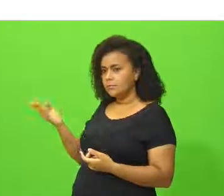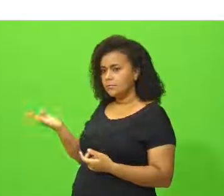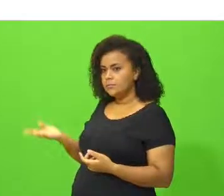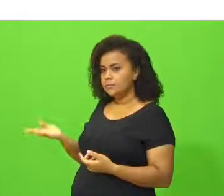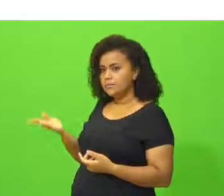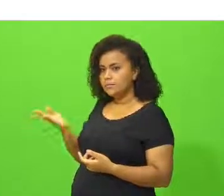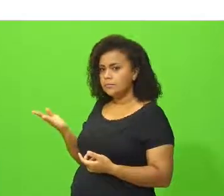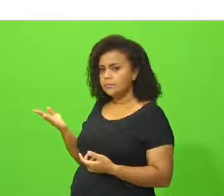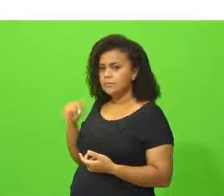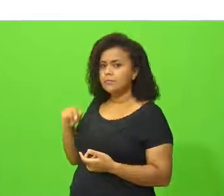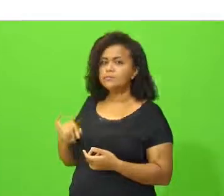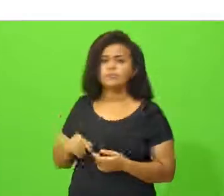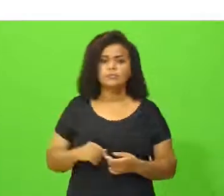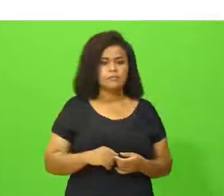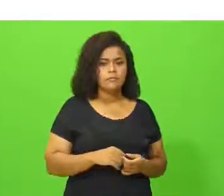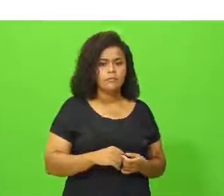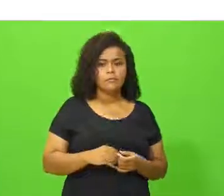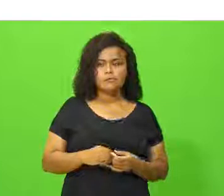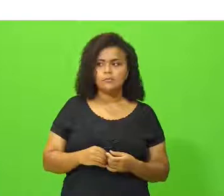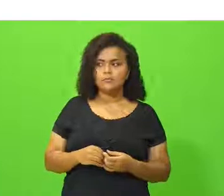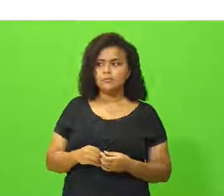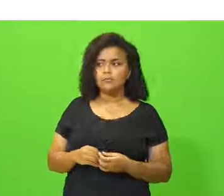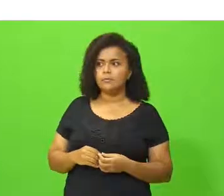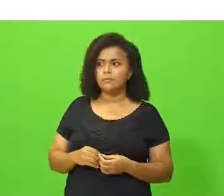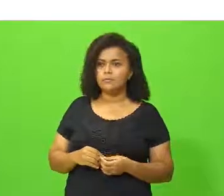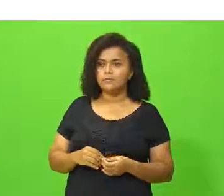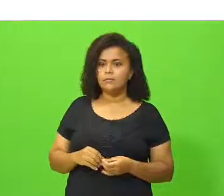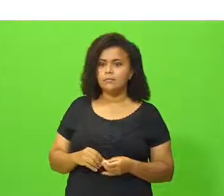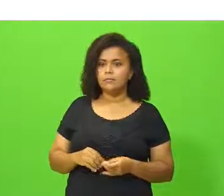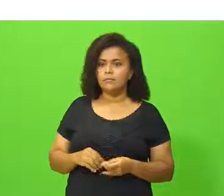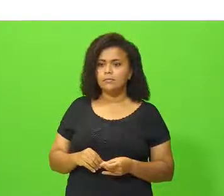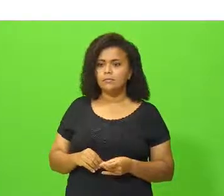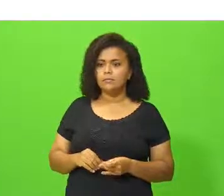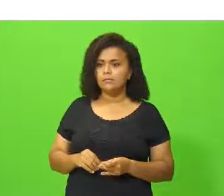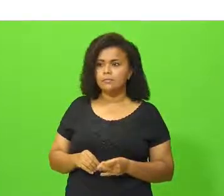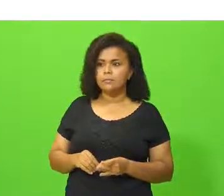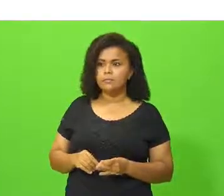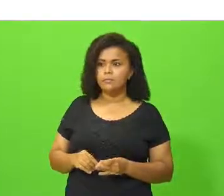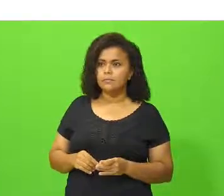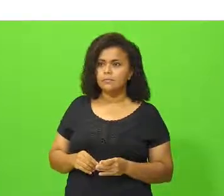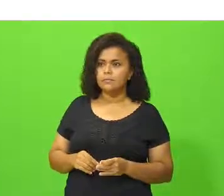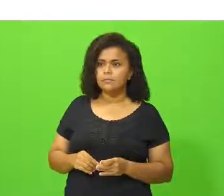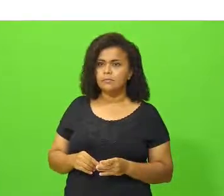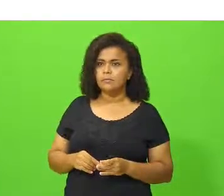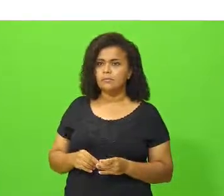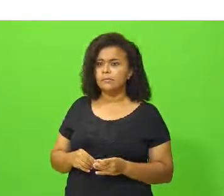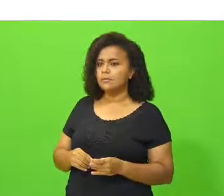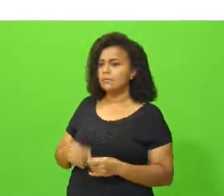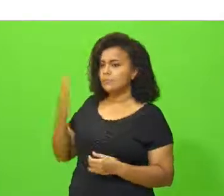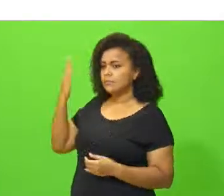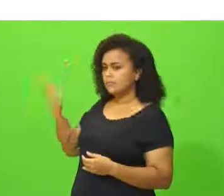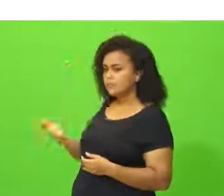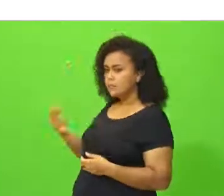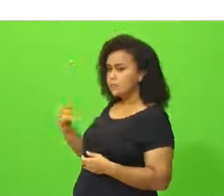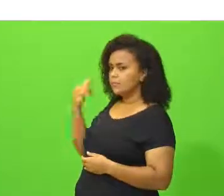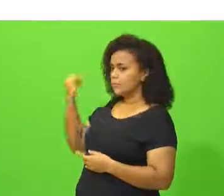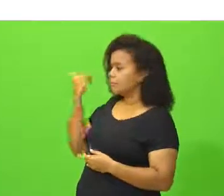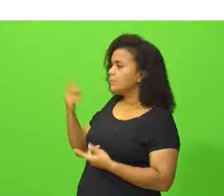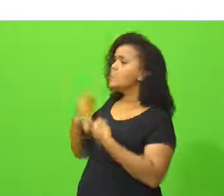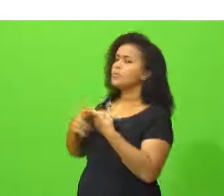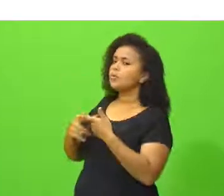no quadro interativo, nós vamos ver que o meio vai ser bastante